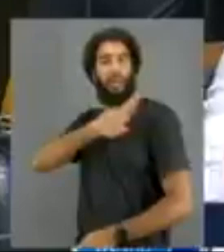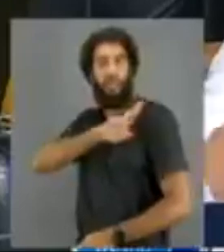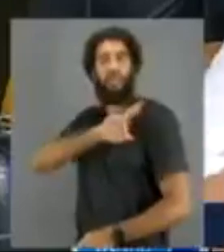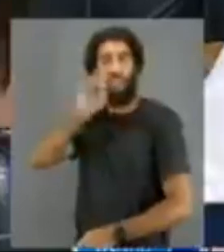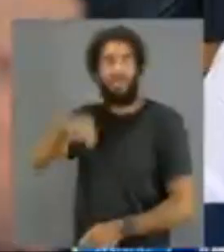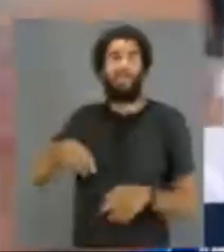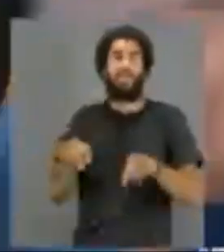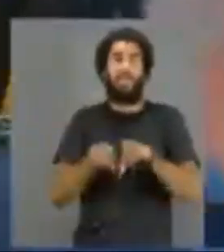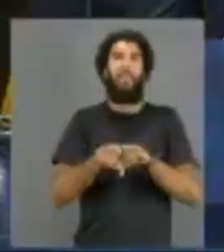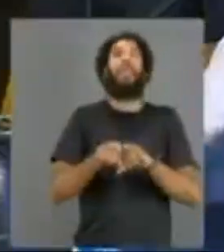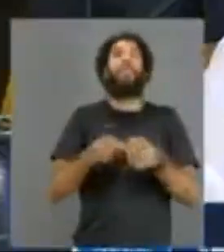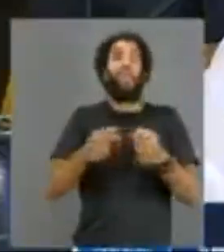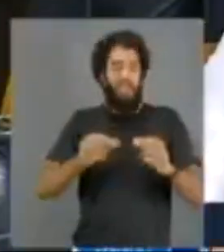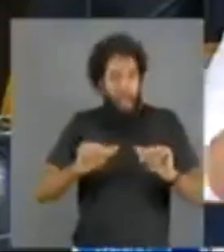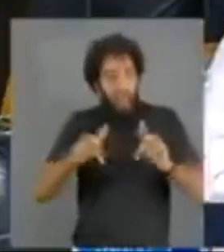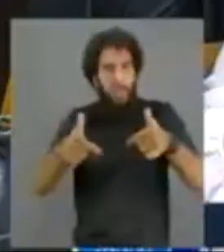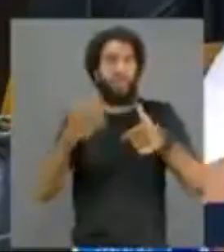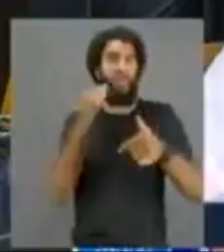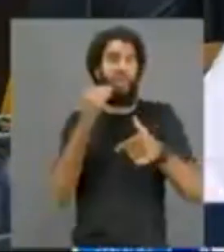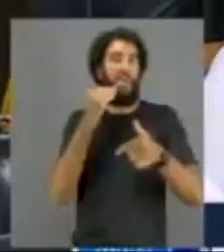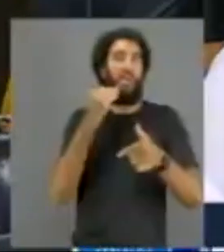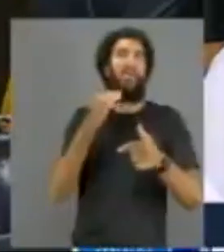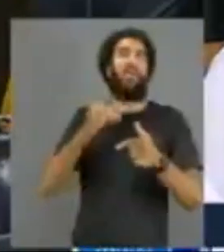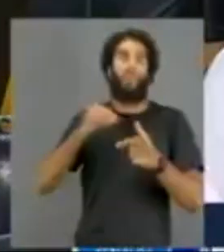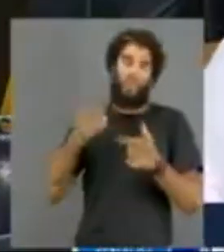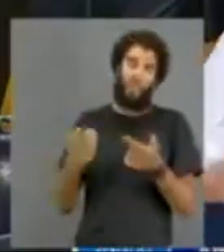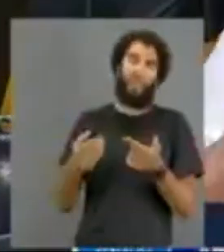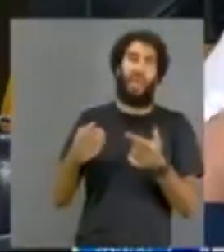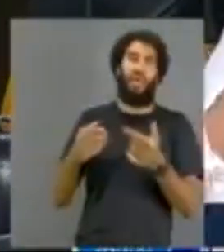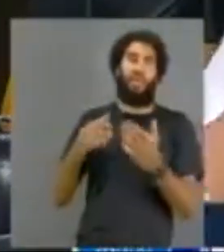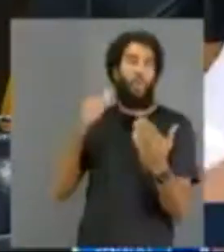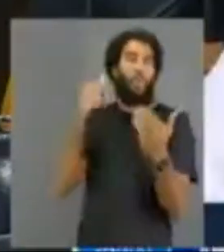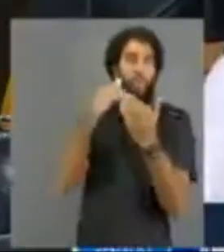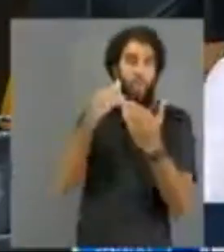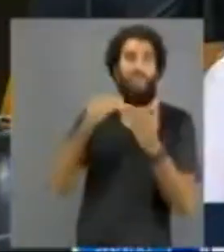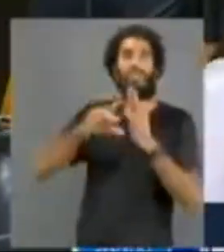nas lutas e mobilizações contra o marco temporal e a favor da luta ou dos direitos do povo brasileiro.